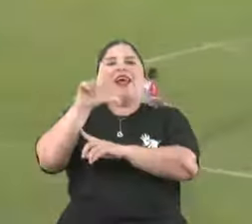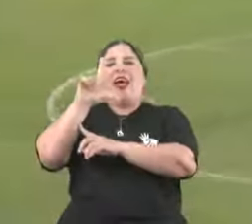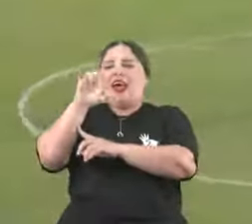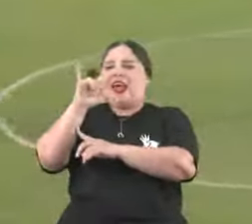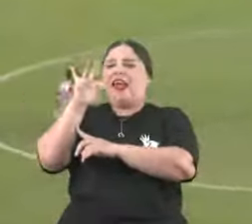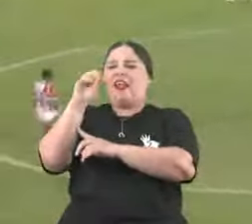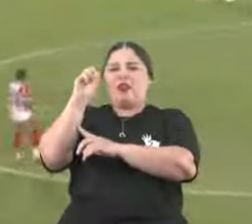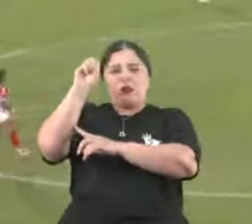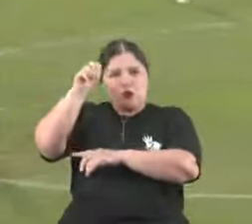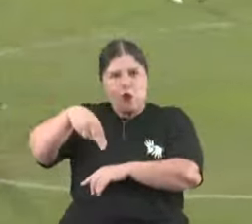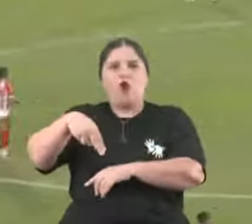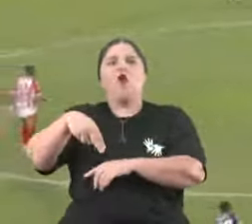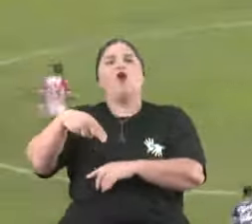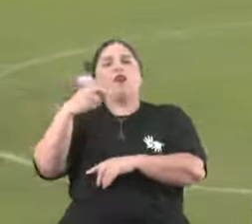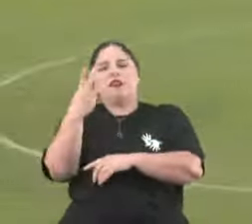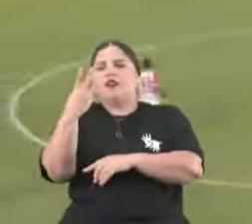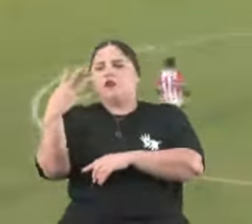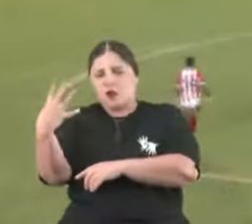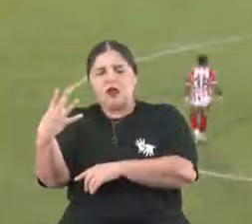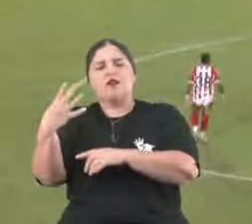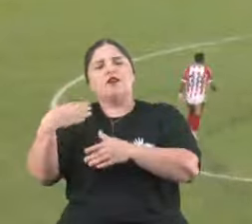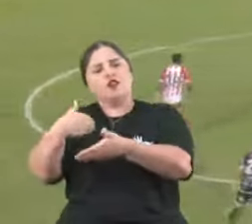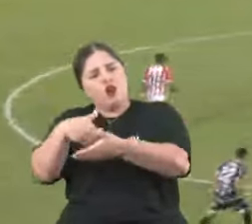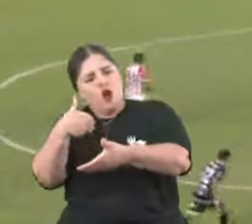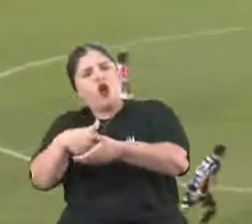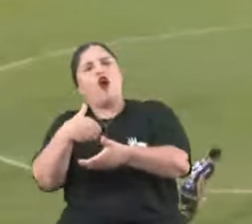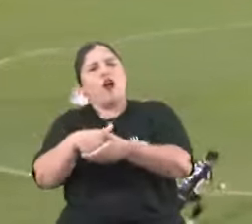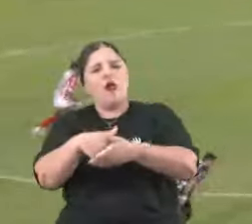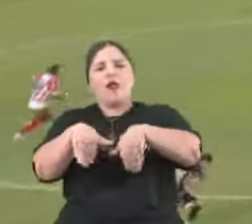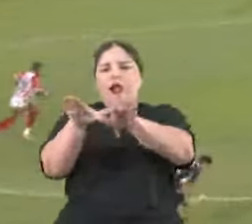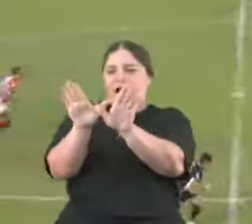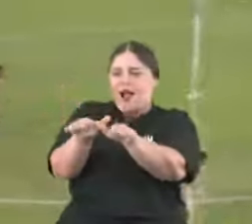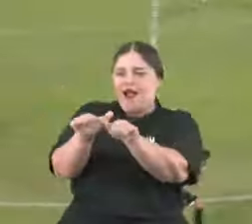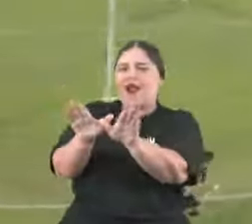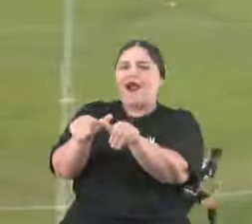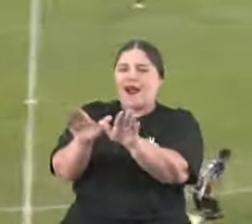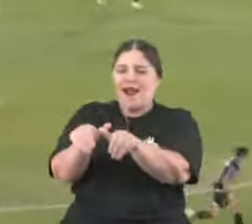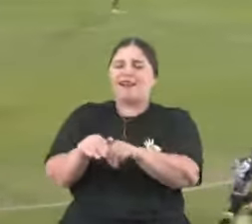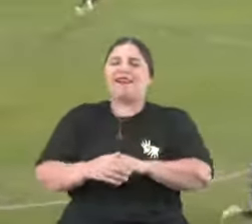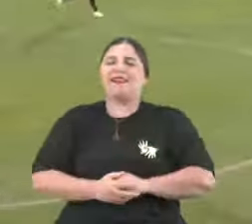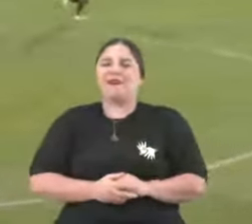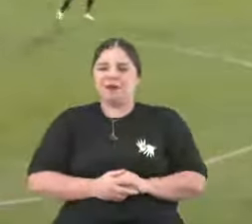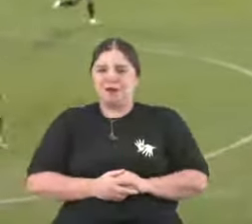anos, jogador do Asa. Melhor Kellington do que Chudo, né?